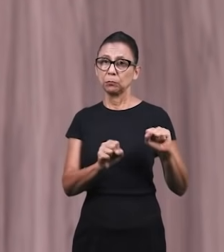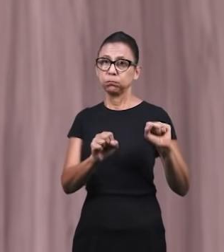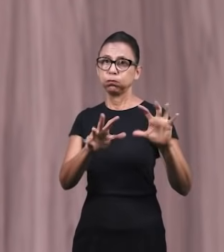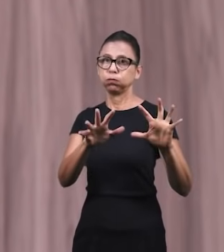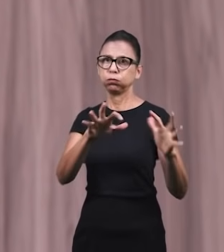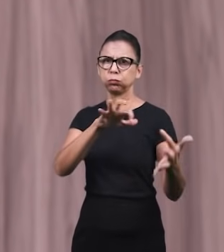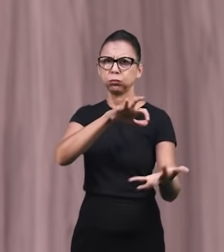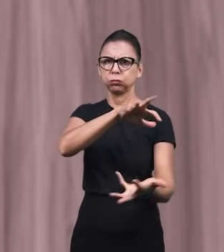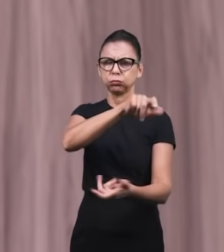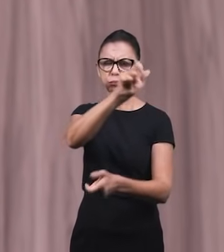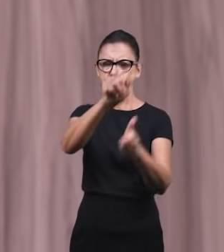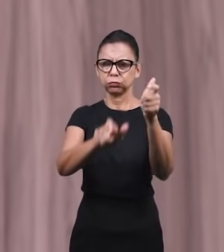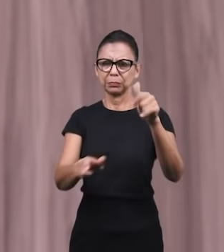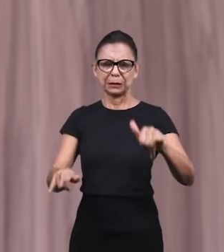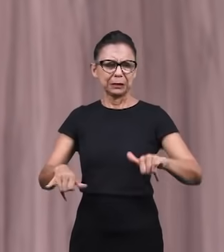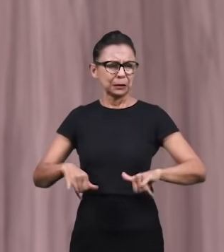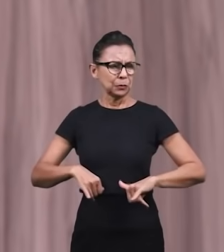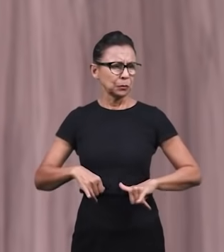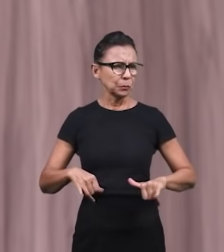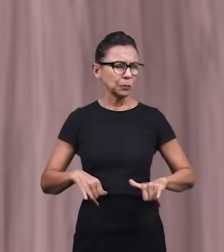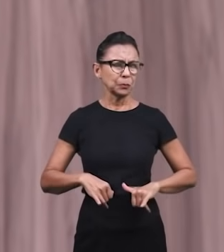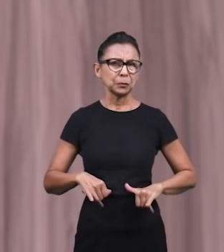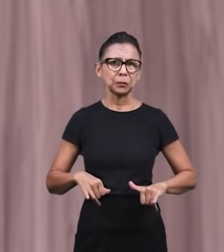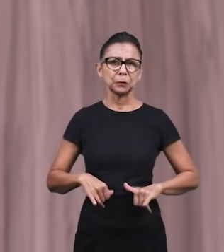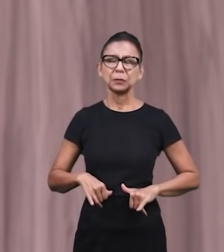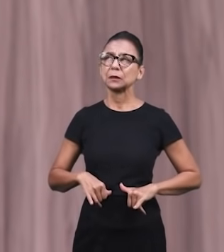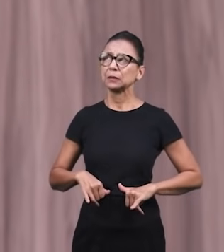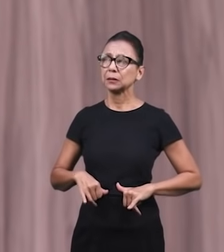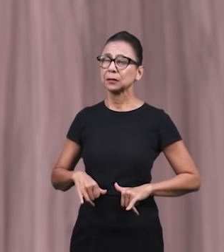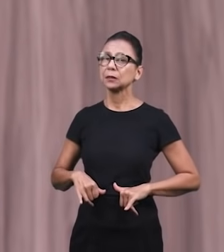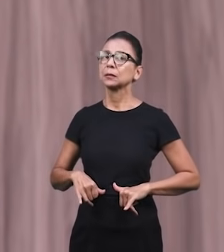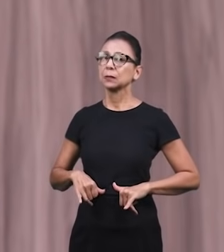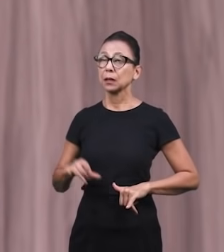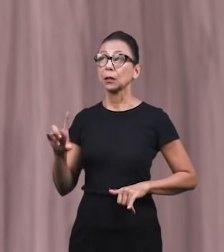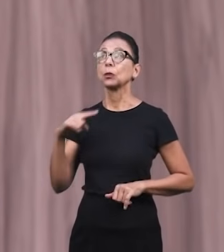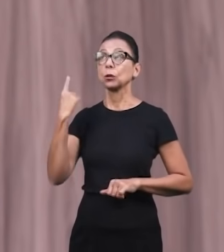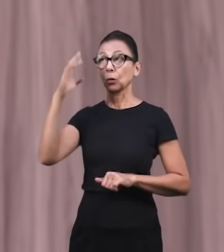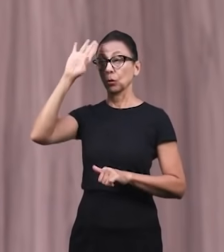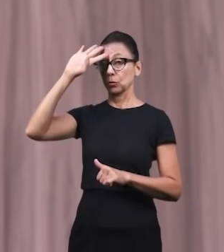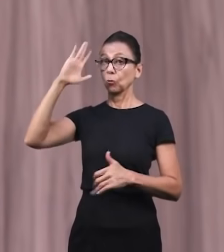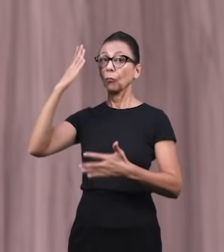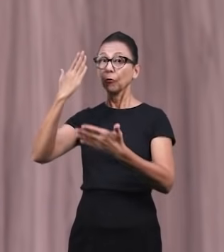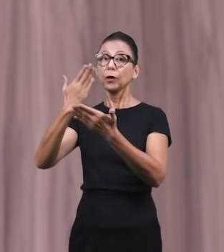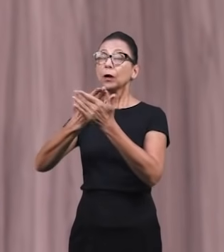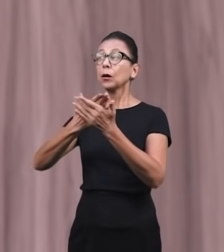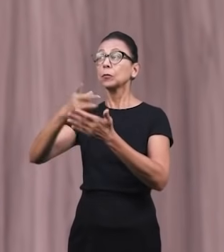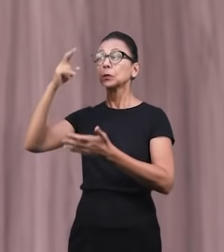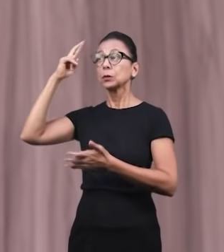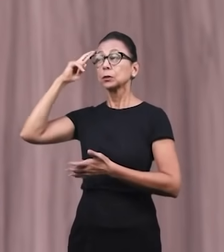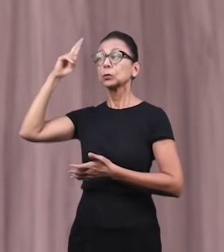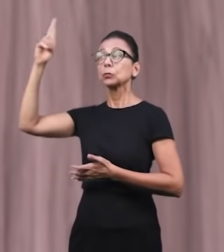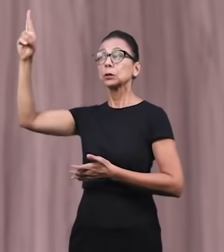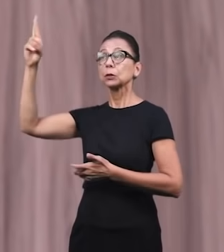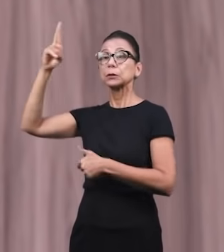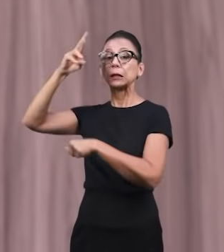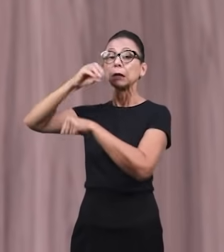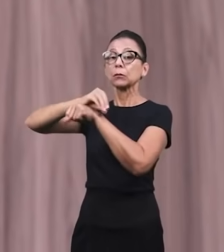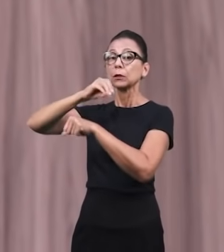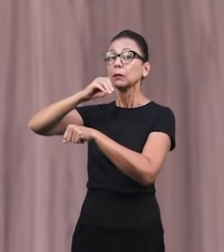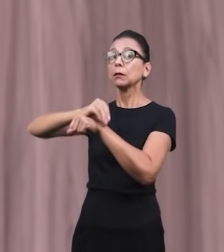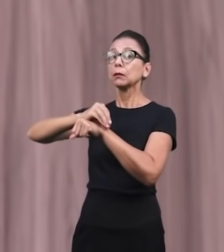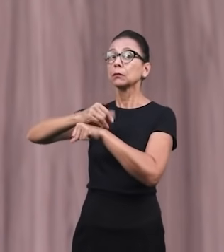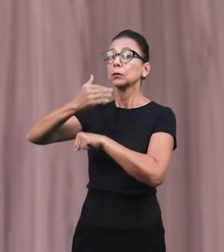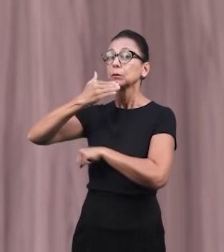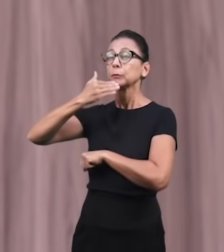mundo sofre com muitas confusões, mas nós temos a confiança que Deus está conosco e nós lhe